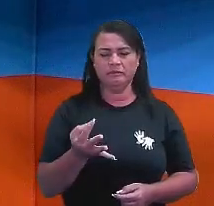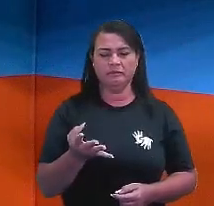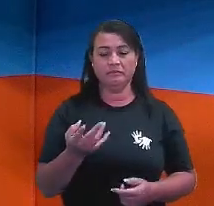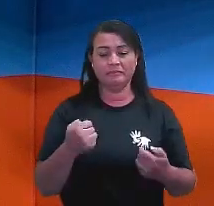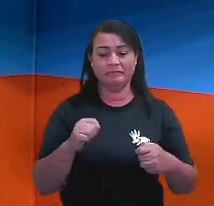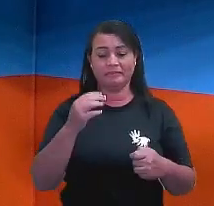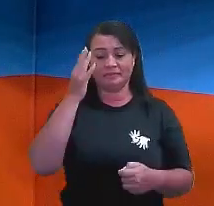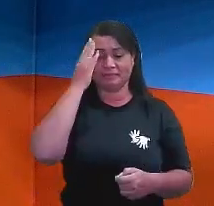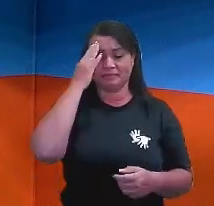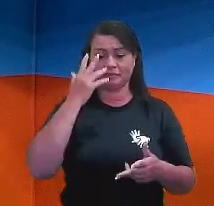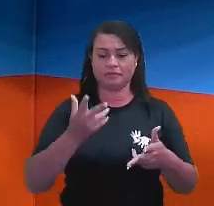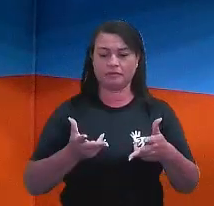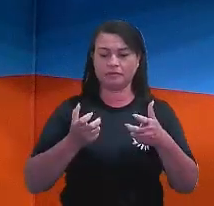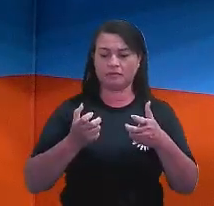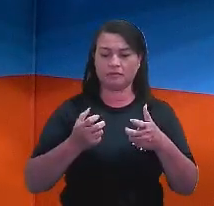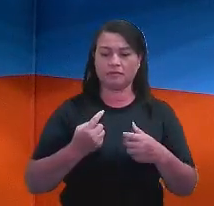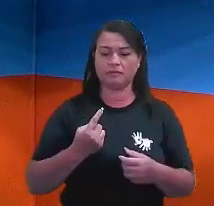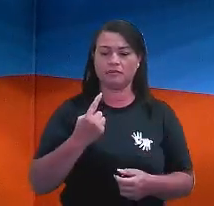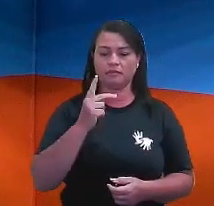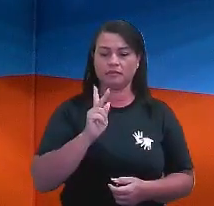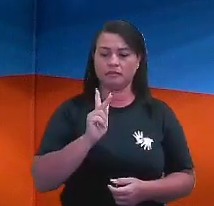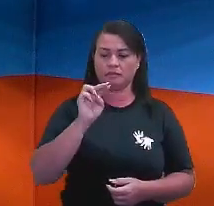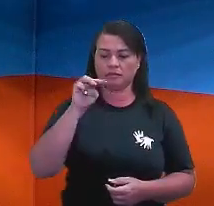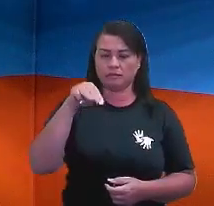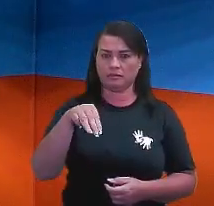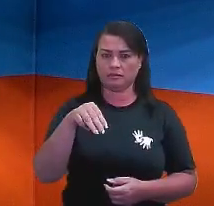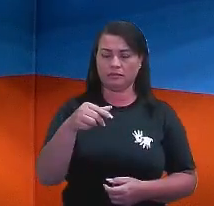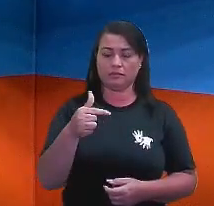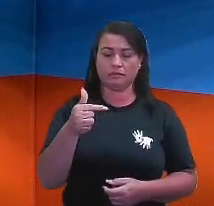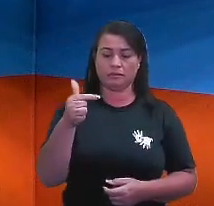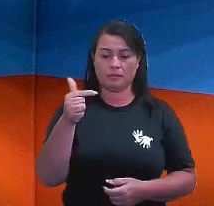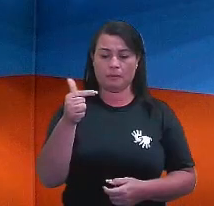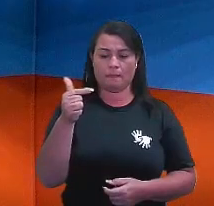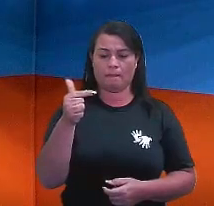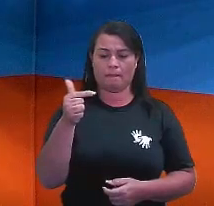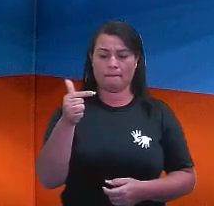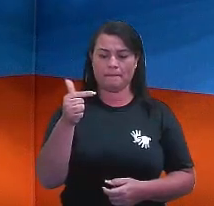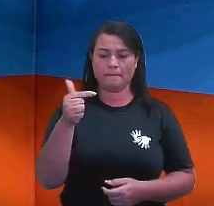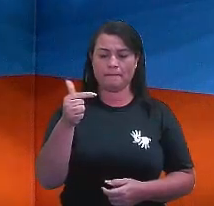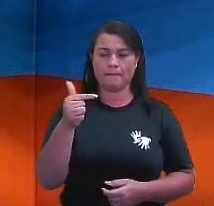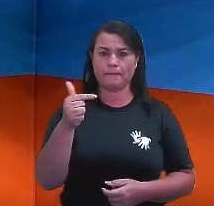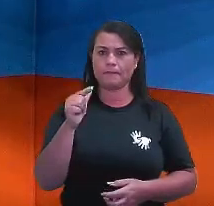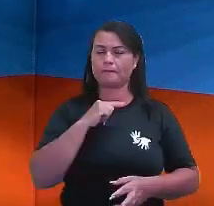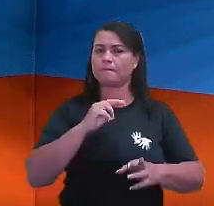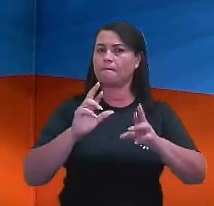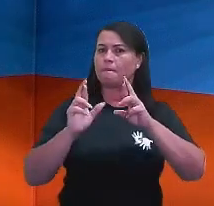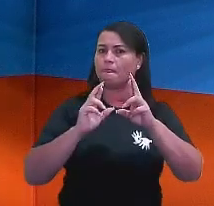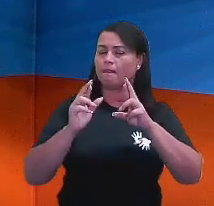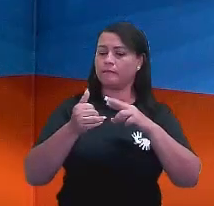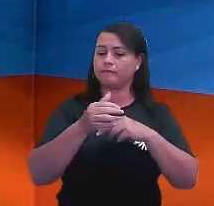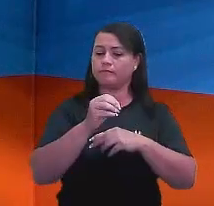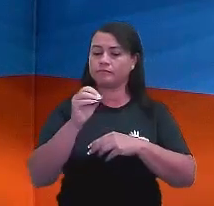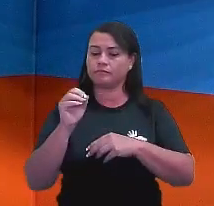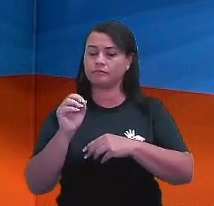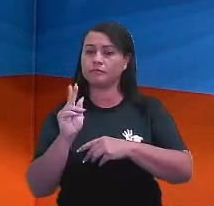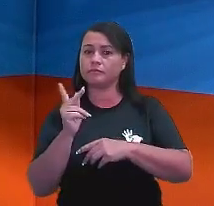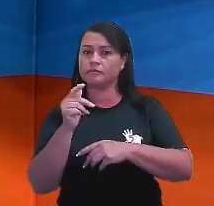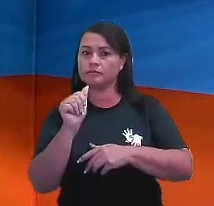eu preciso perceber que 1 quilômetro quadrado, eu vou relacionar com 100